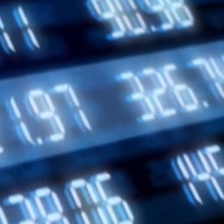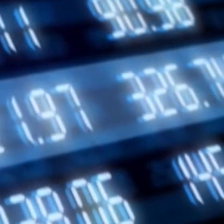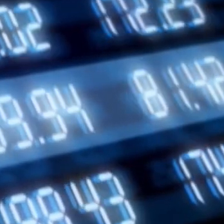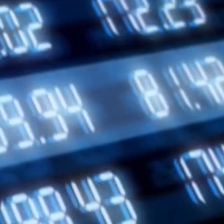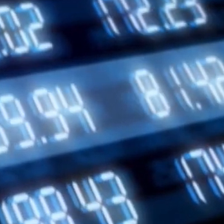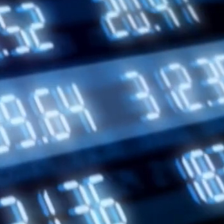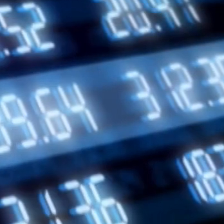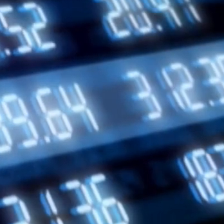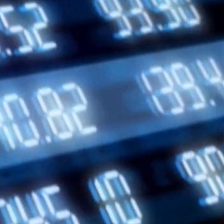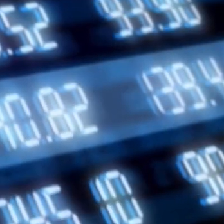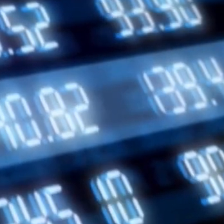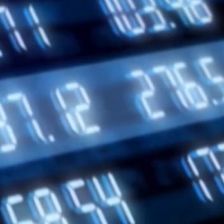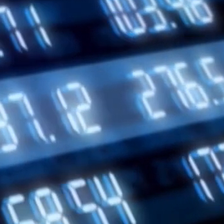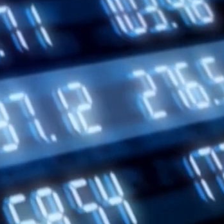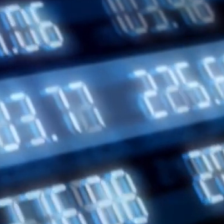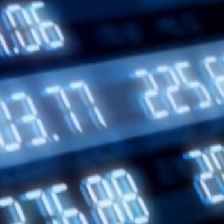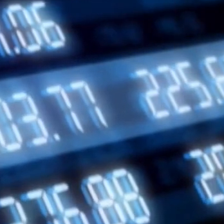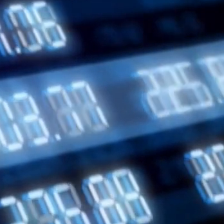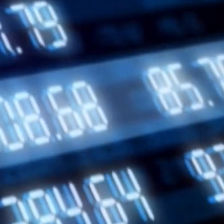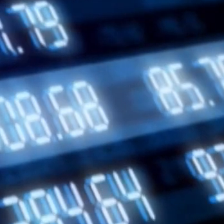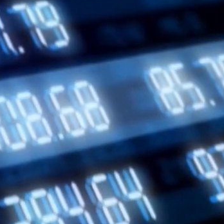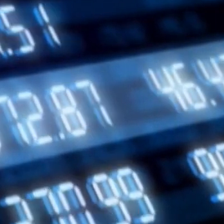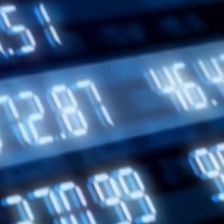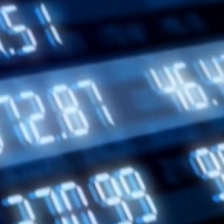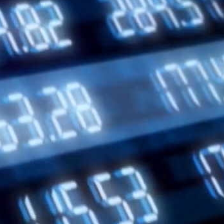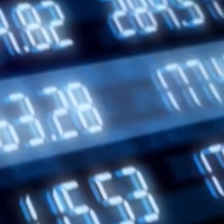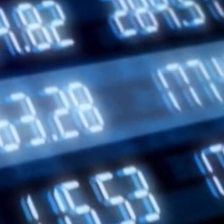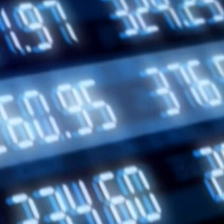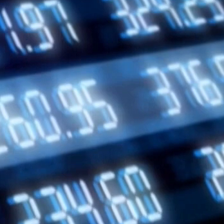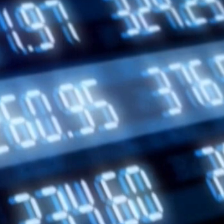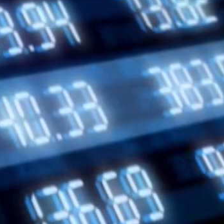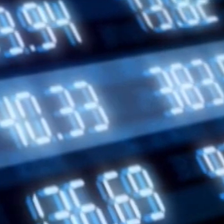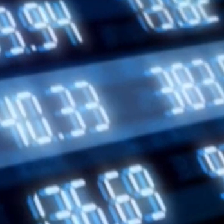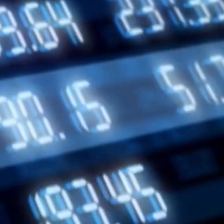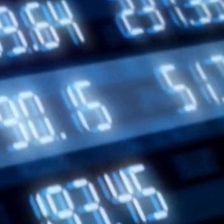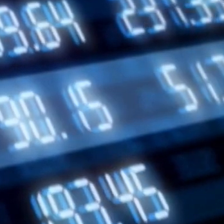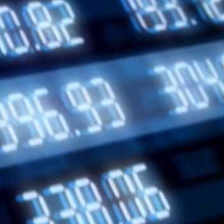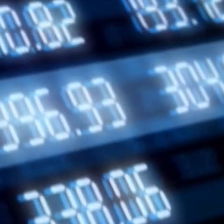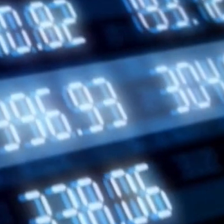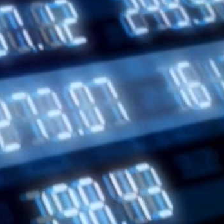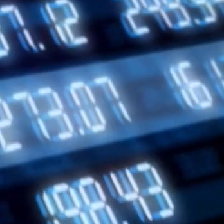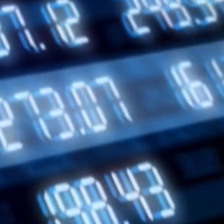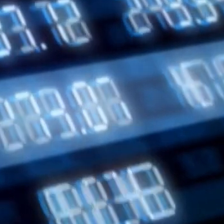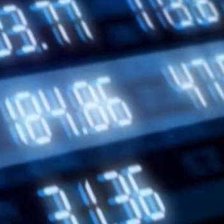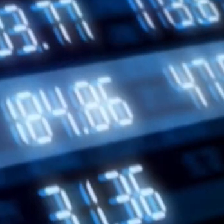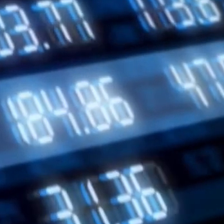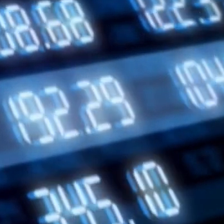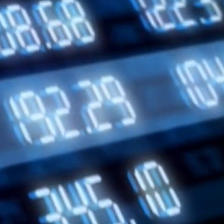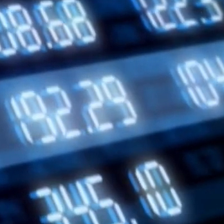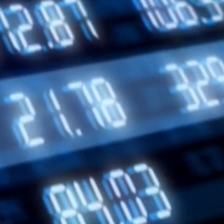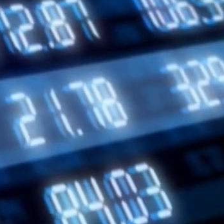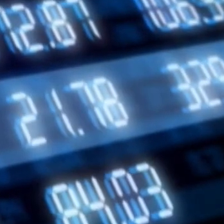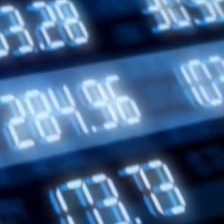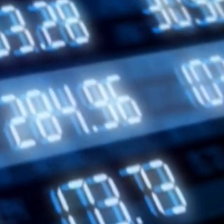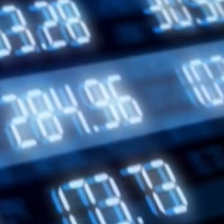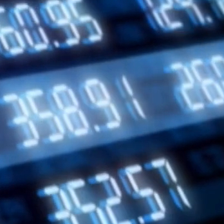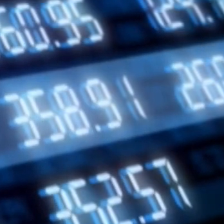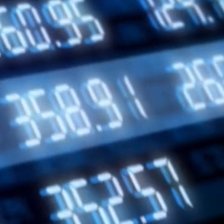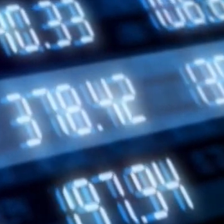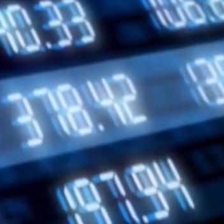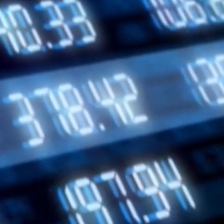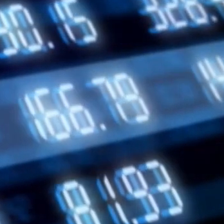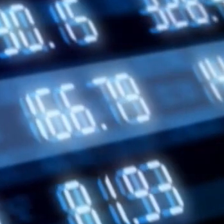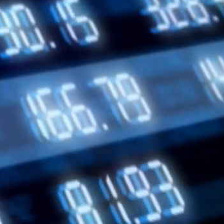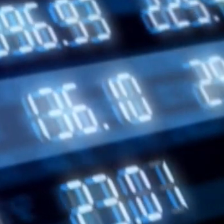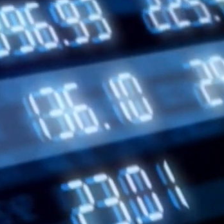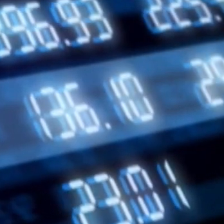reais. Coloca alguns dados para teste e testa 1, 2, 3 aplicativos, vê como eles funcionam, se